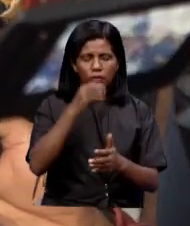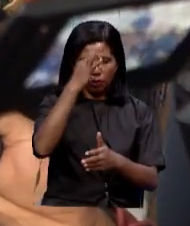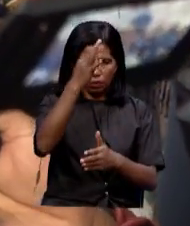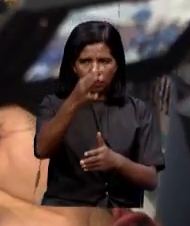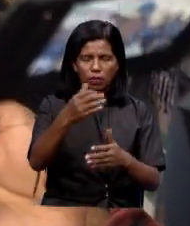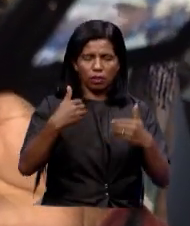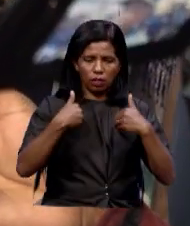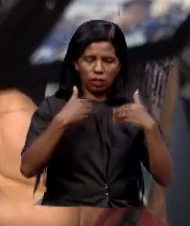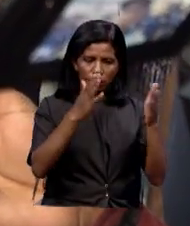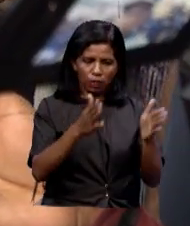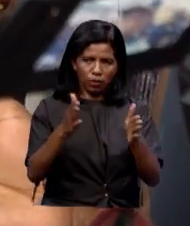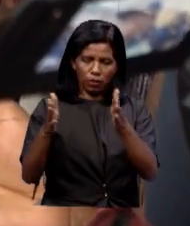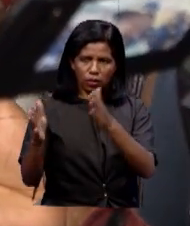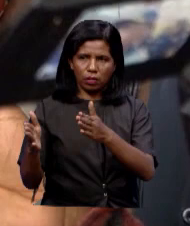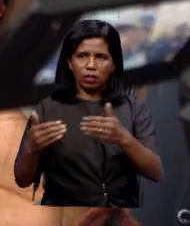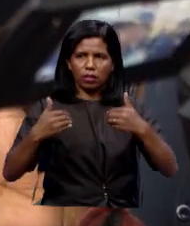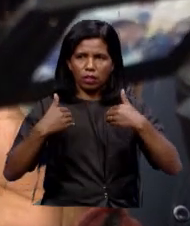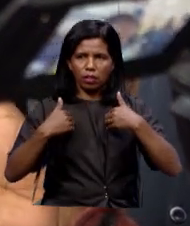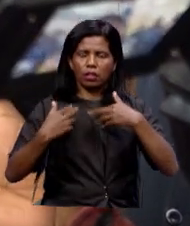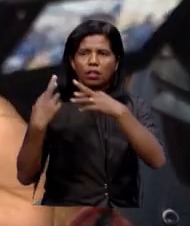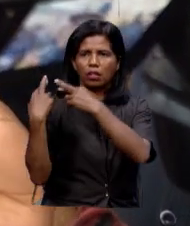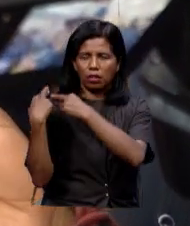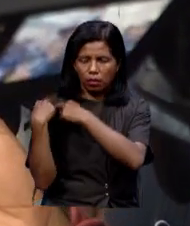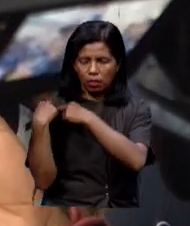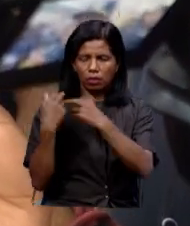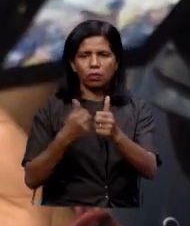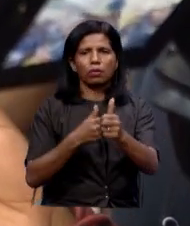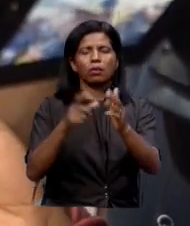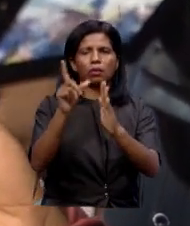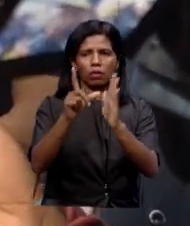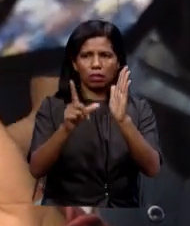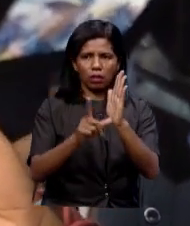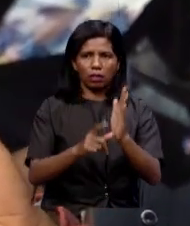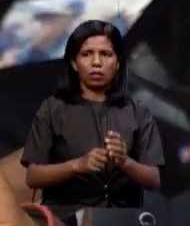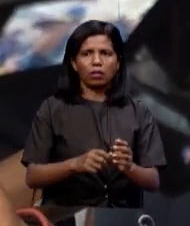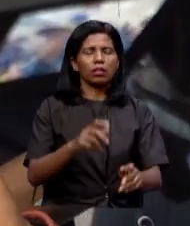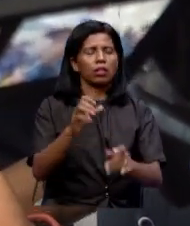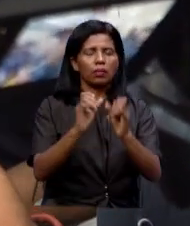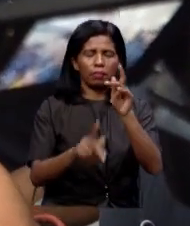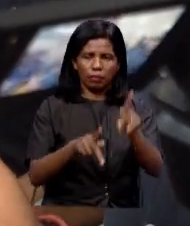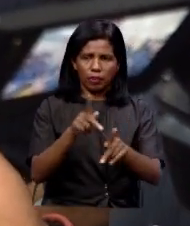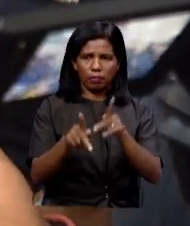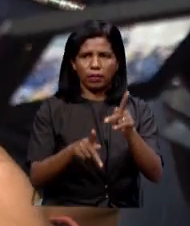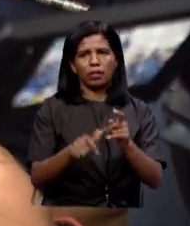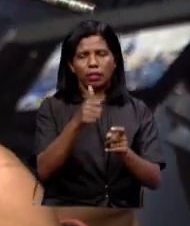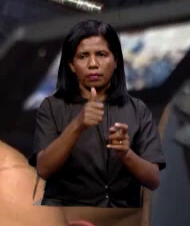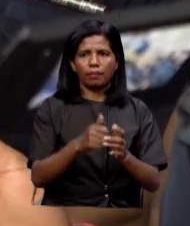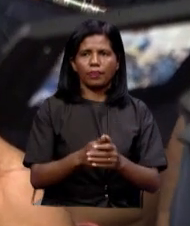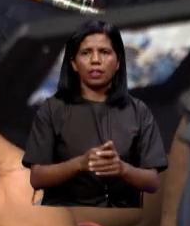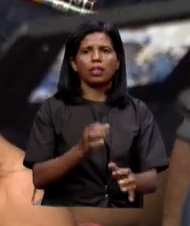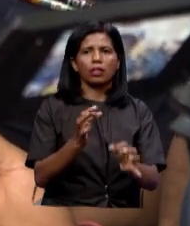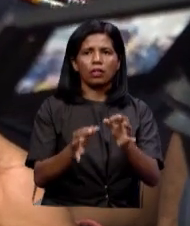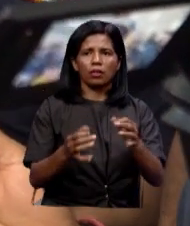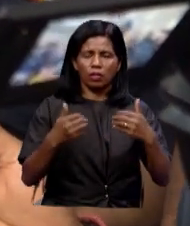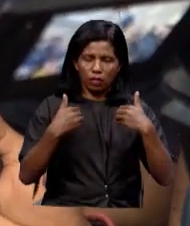ia proses rumun ya responsabel pelanti lei. E pessoal, lá os insumos. Segundo, quando se não acontece, não